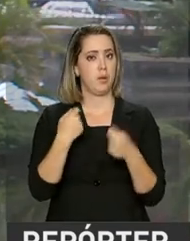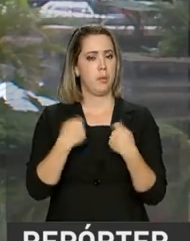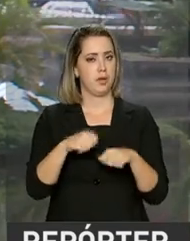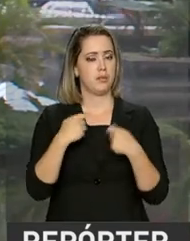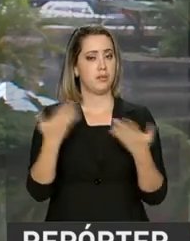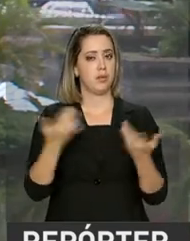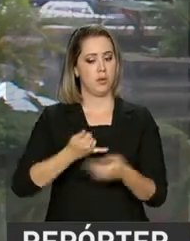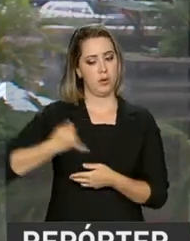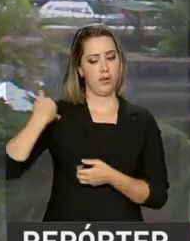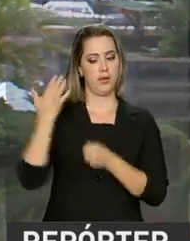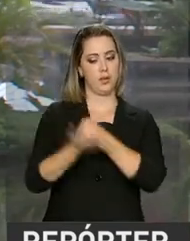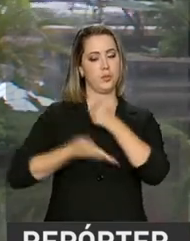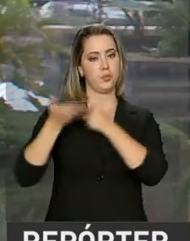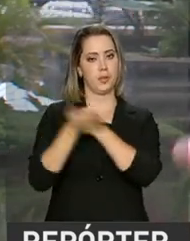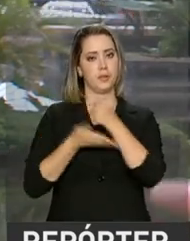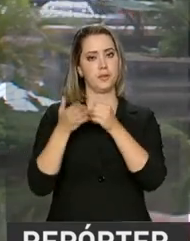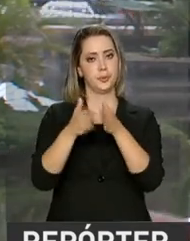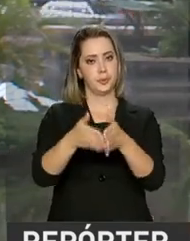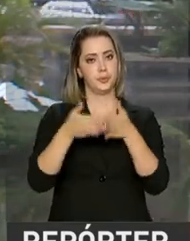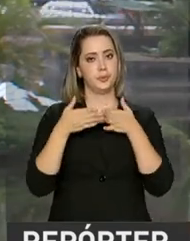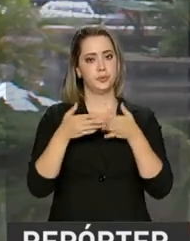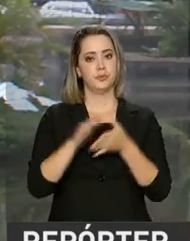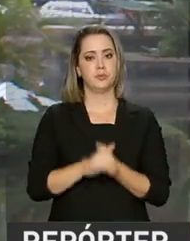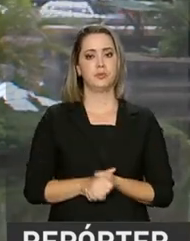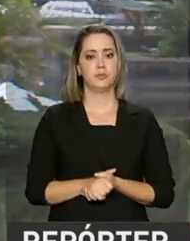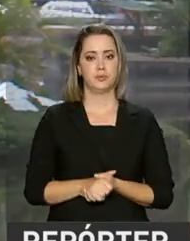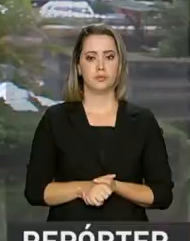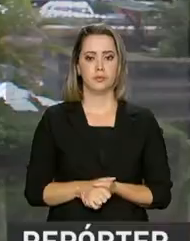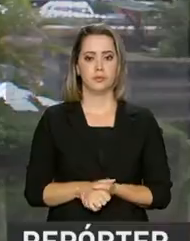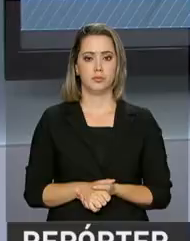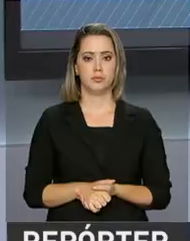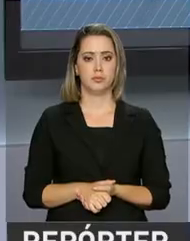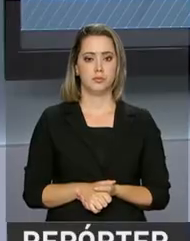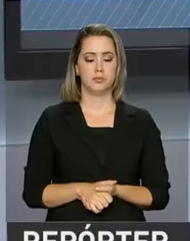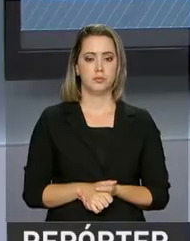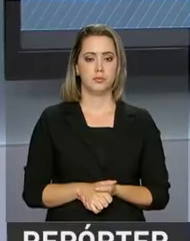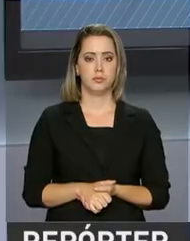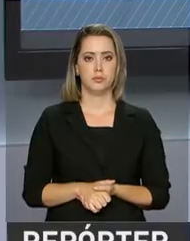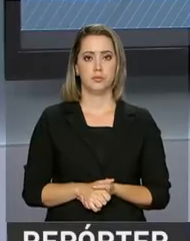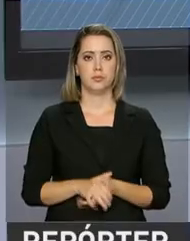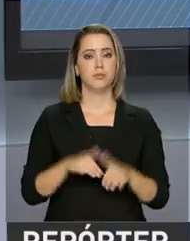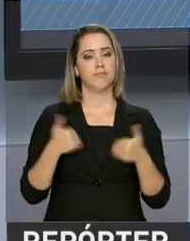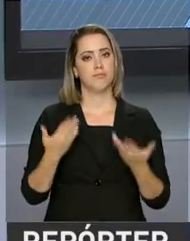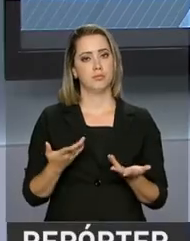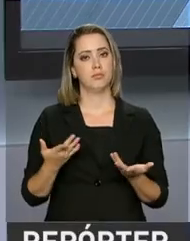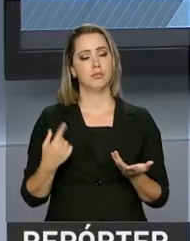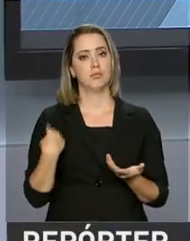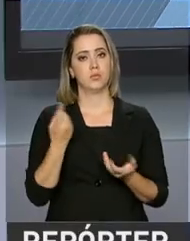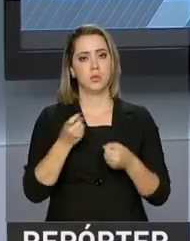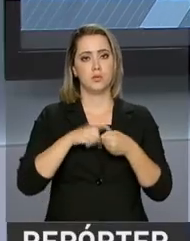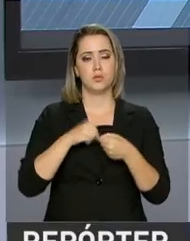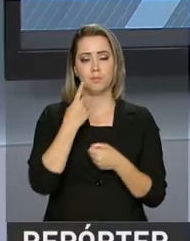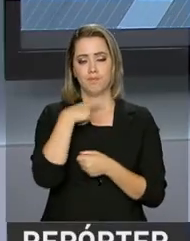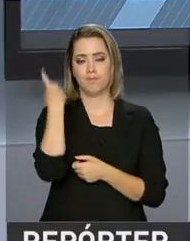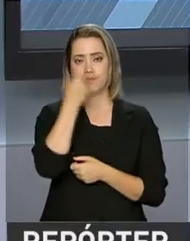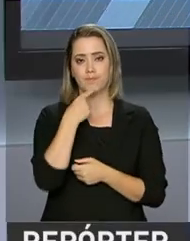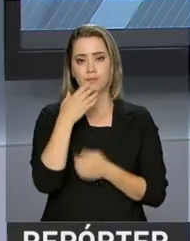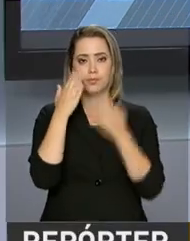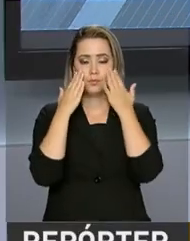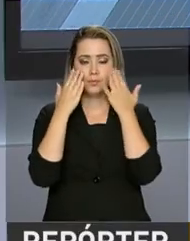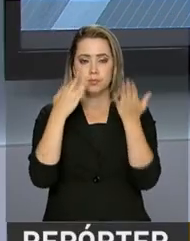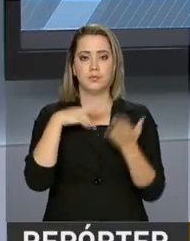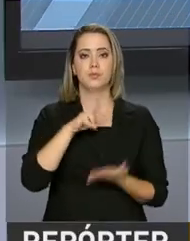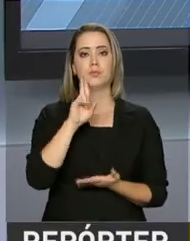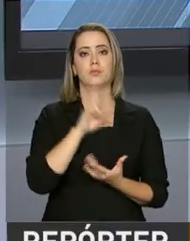portanto a idade mínima para o requerimento deste benefício previdenciário é isso aí a gente volta daqui a uma hora a próxima edição do